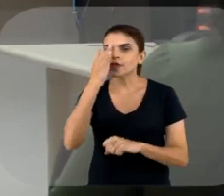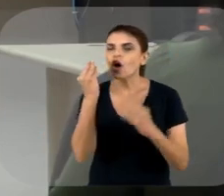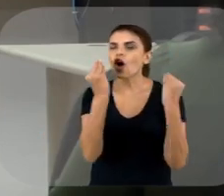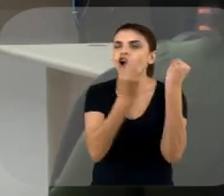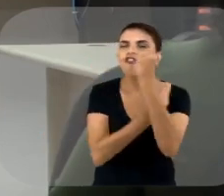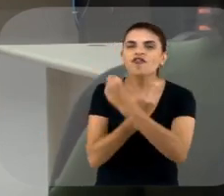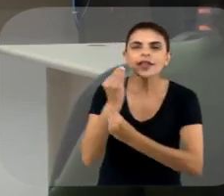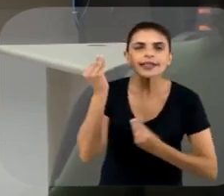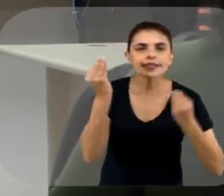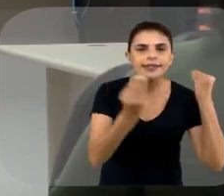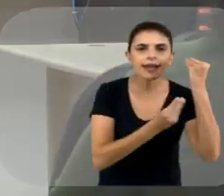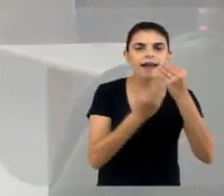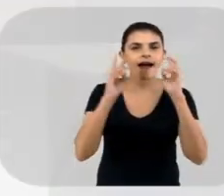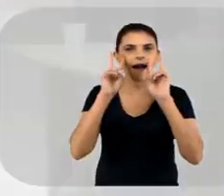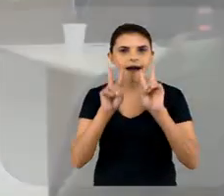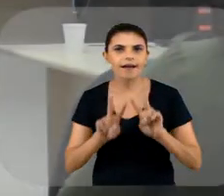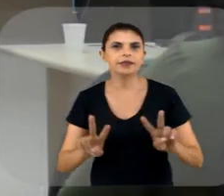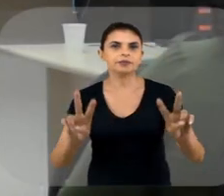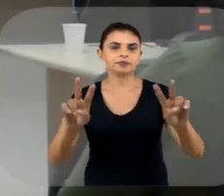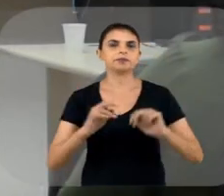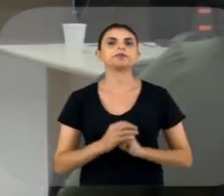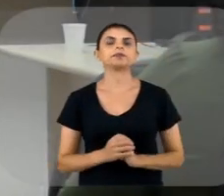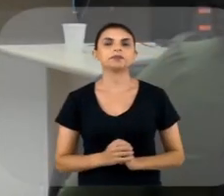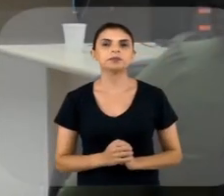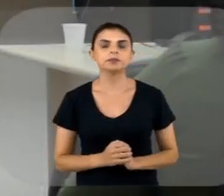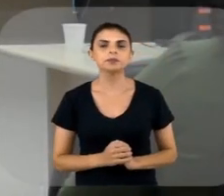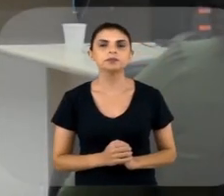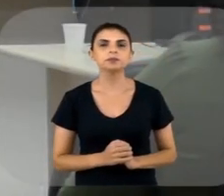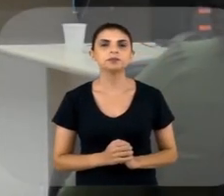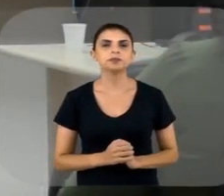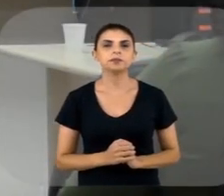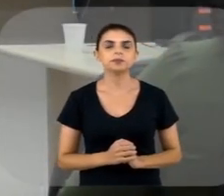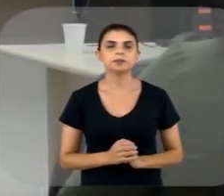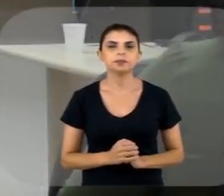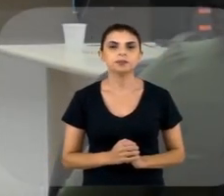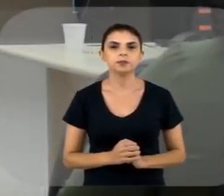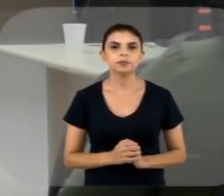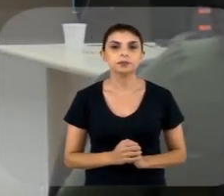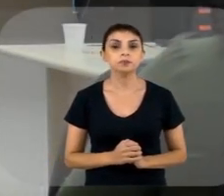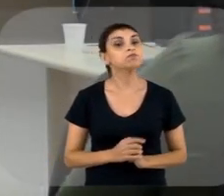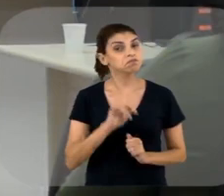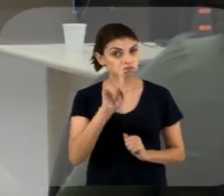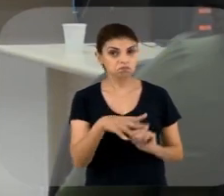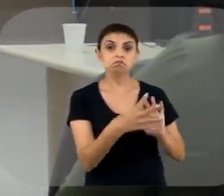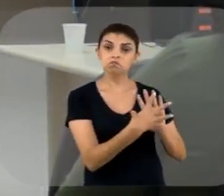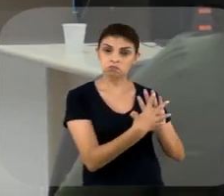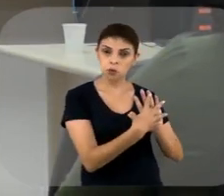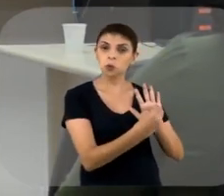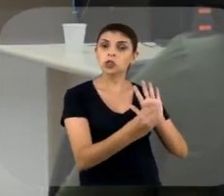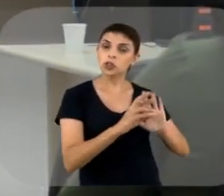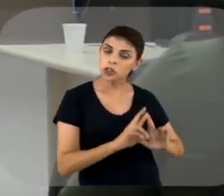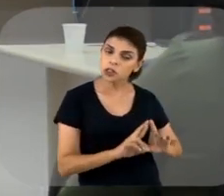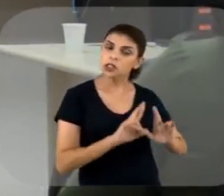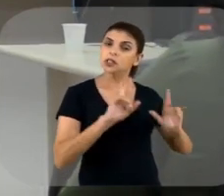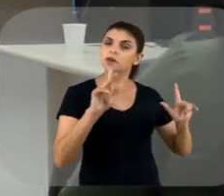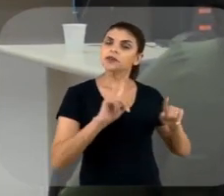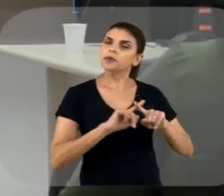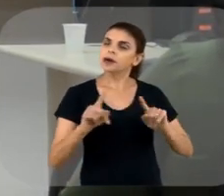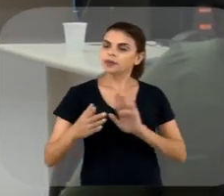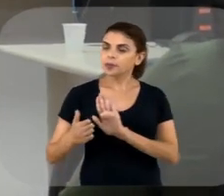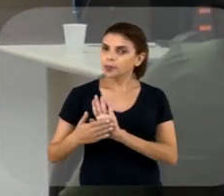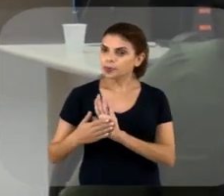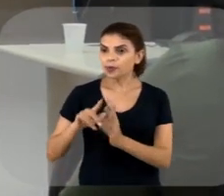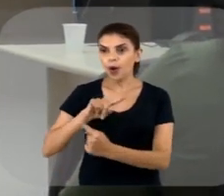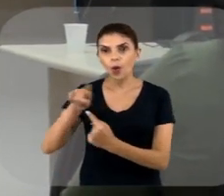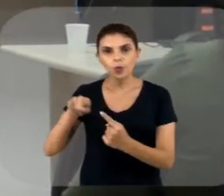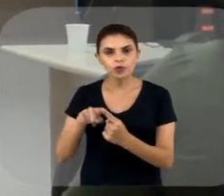convincente, né, e significativo ali, no fim das contas. São modelos diferentes, mas